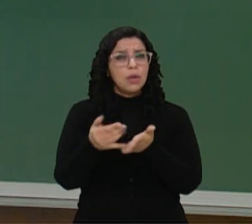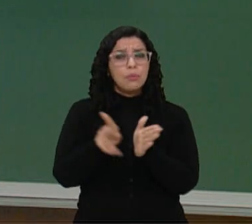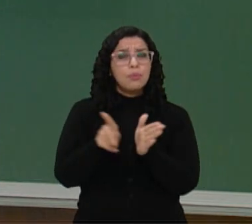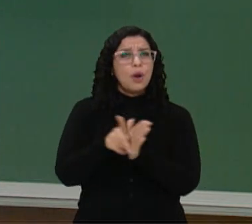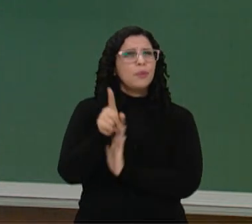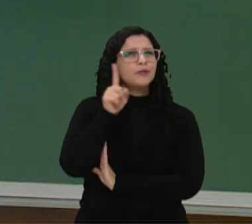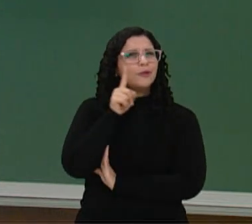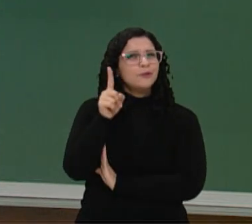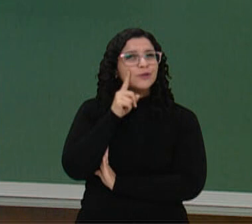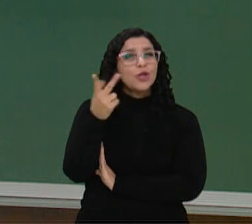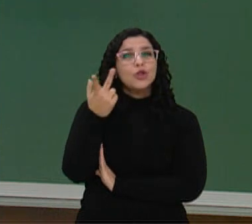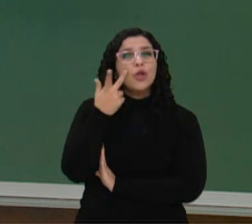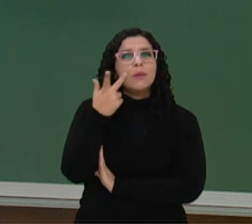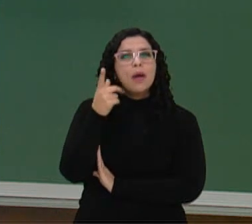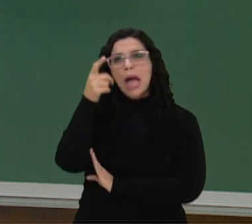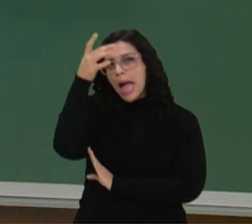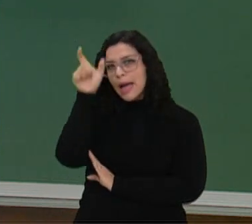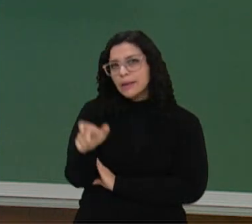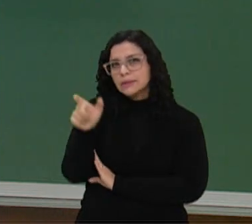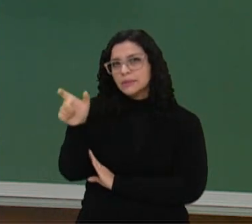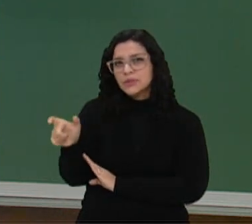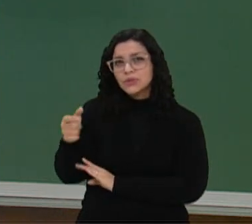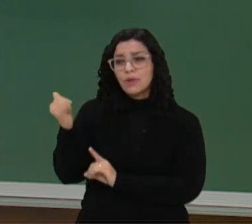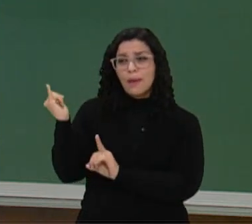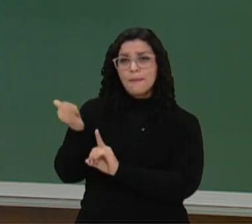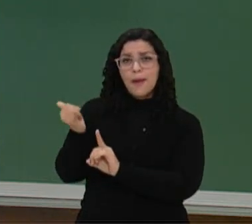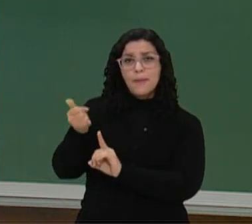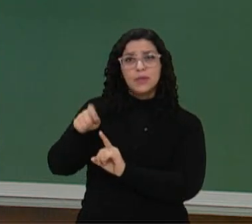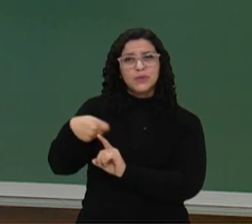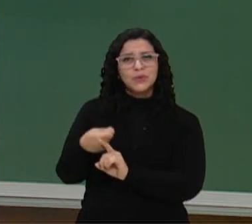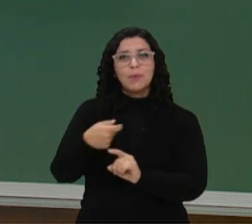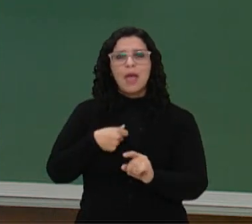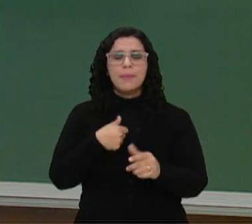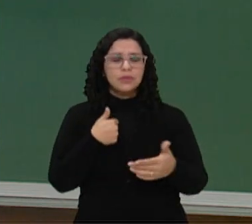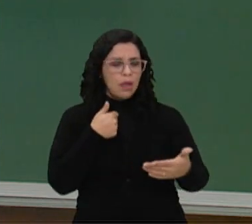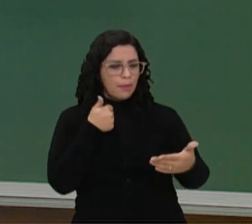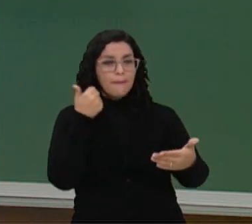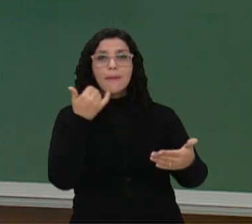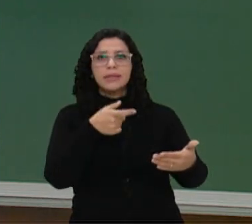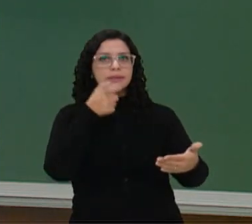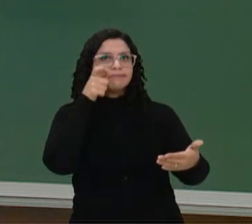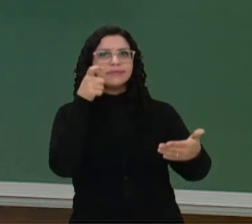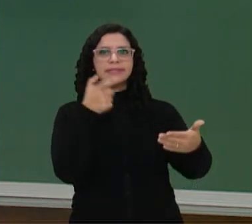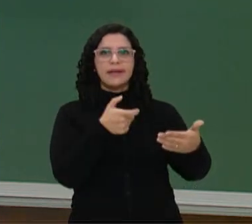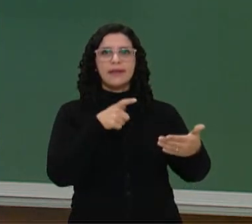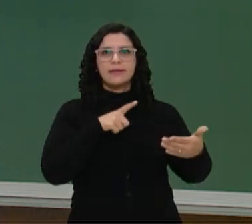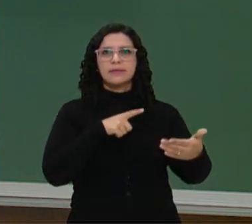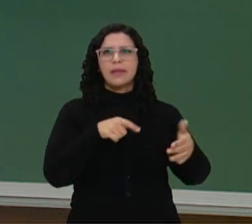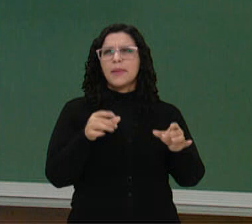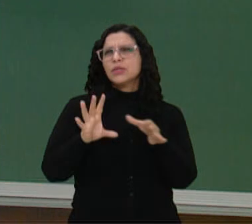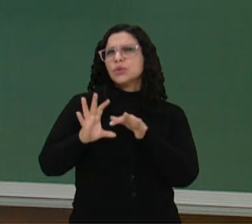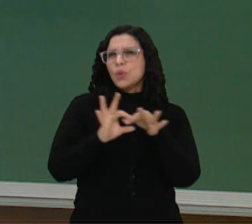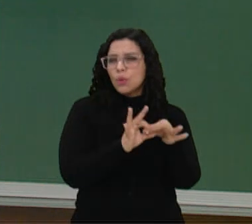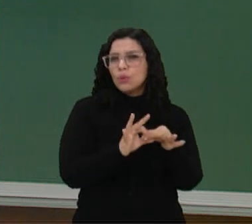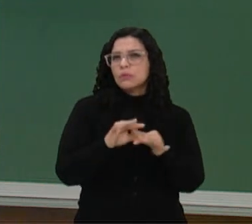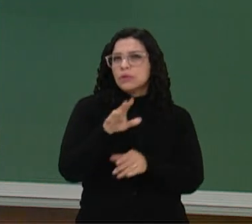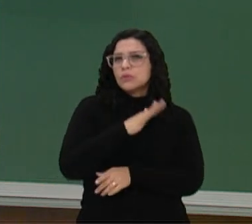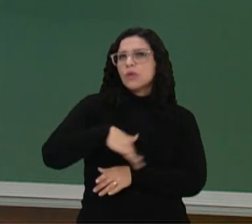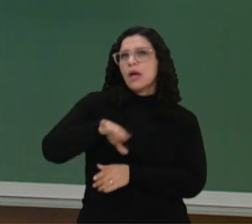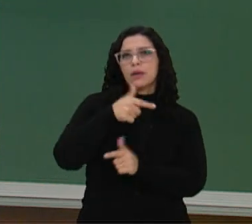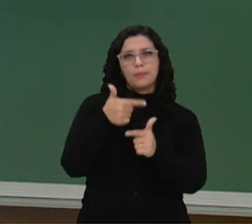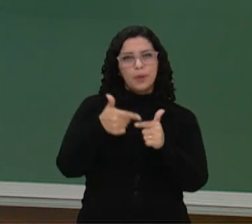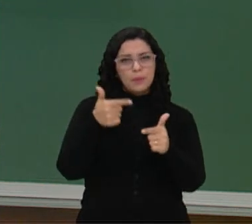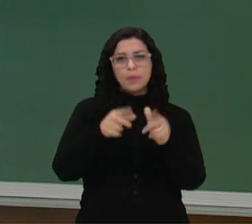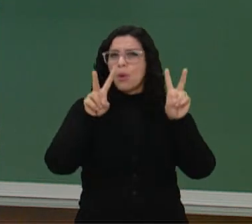do dia a dia do que ele está tratando, justamente já para aproximar, para trazer, contextualizar essa problemática,